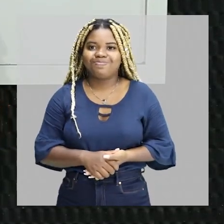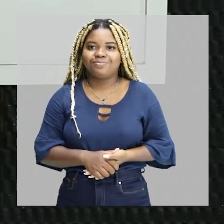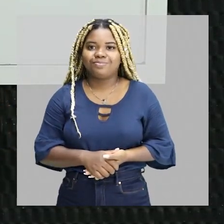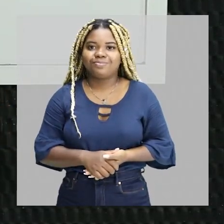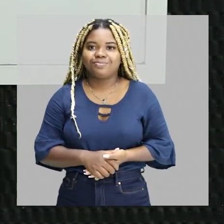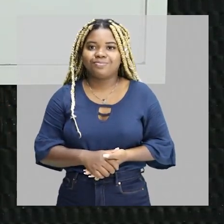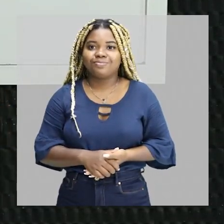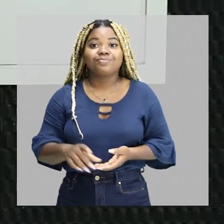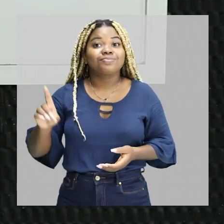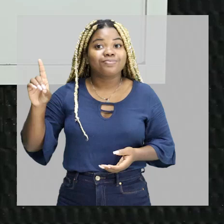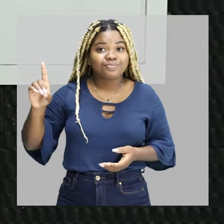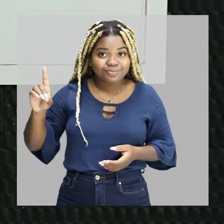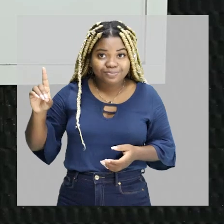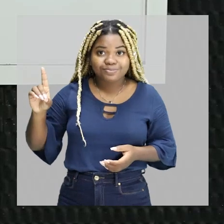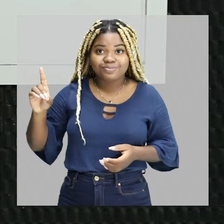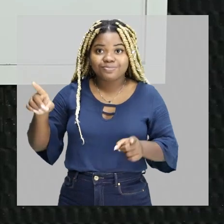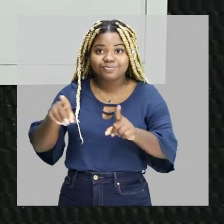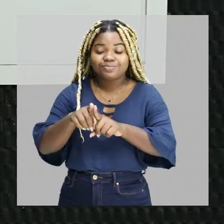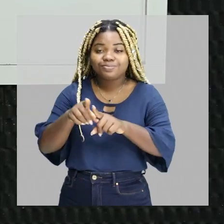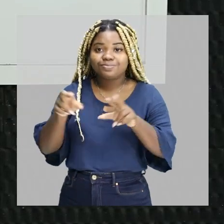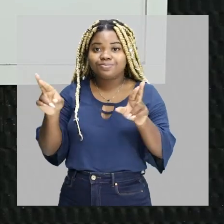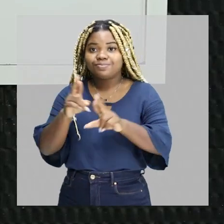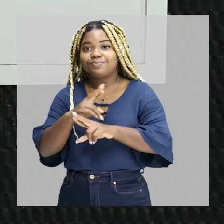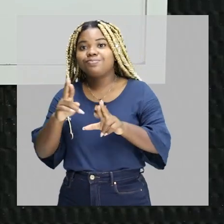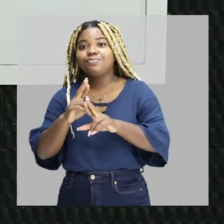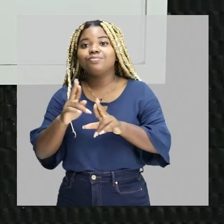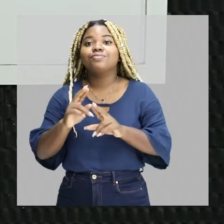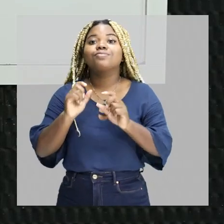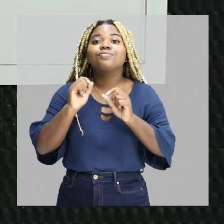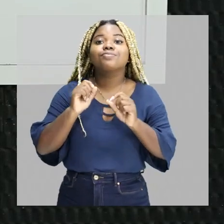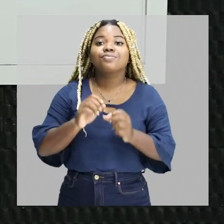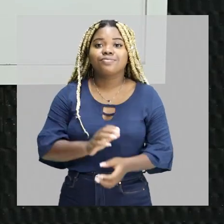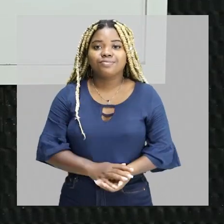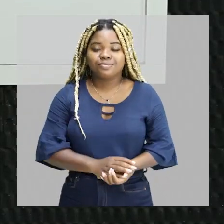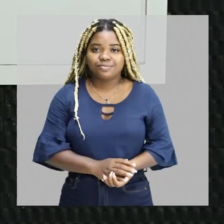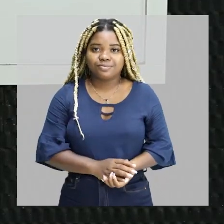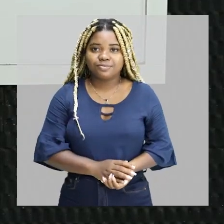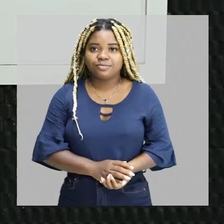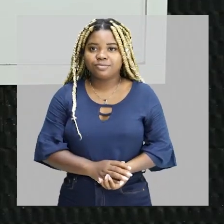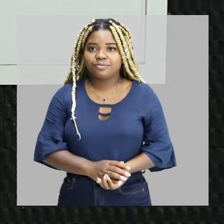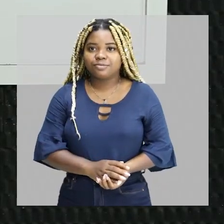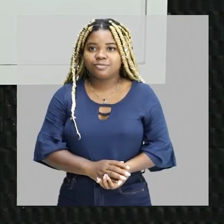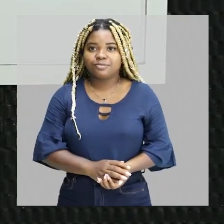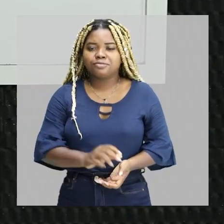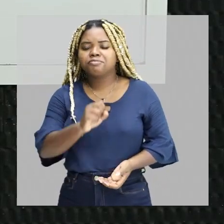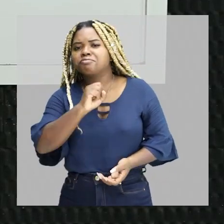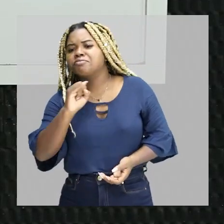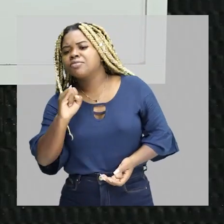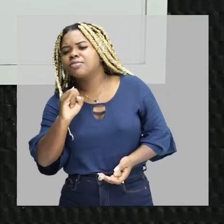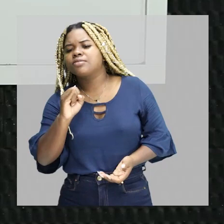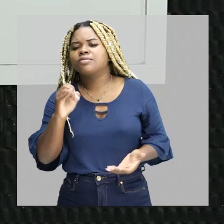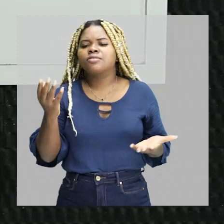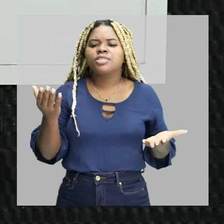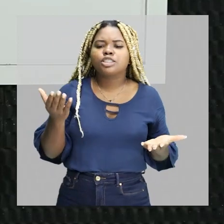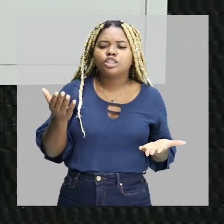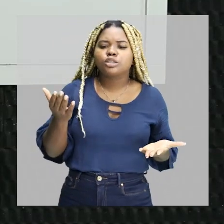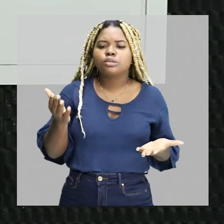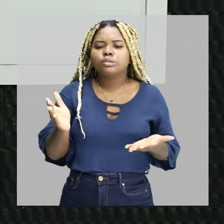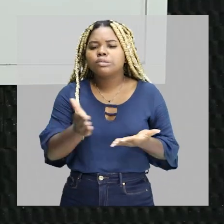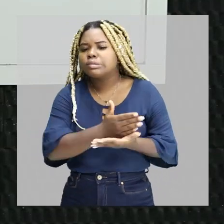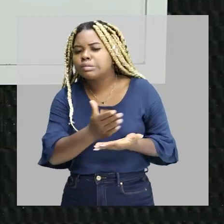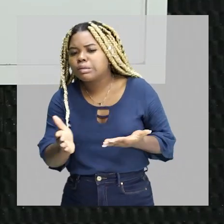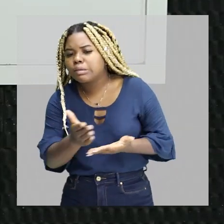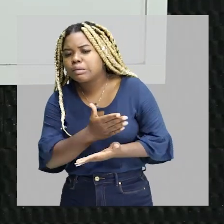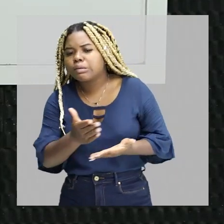Essa densidade ela também vai ser responsável, ok, em definir se algum corpo, né, vamos assim